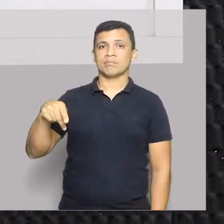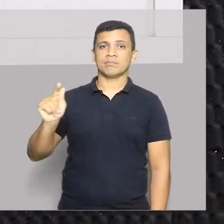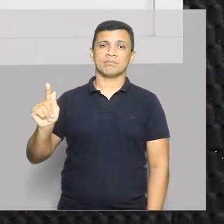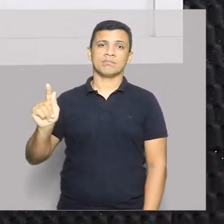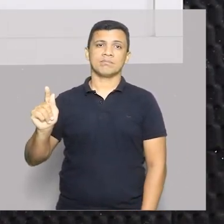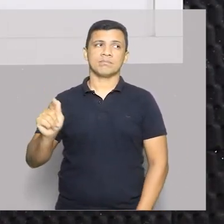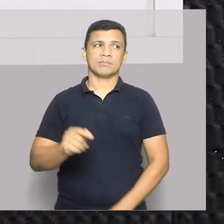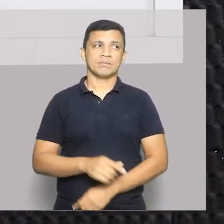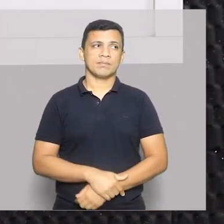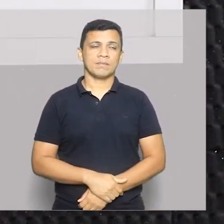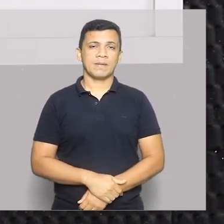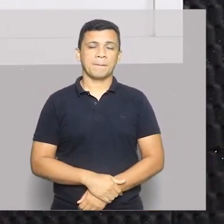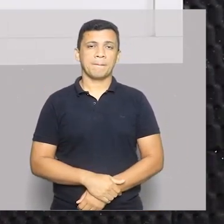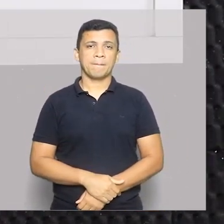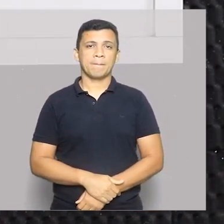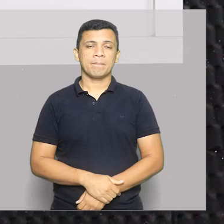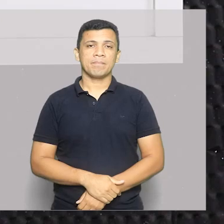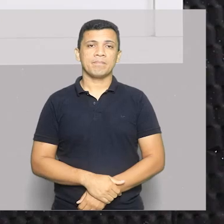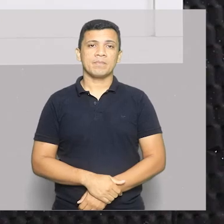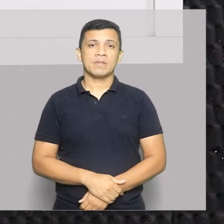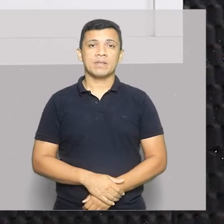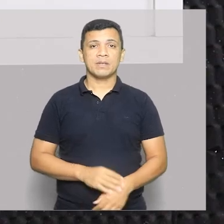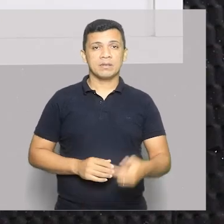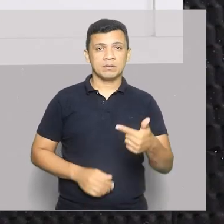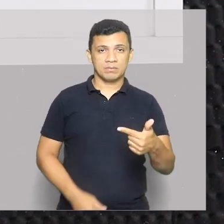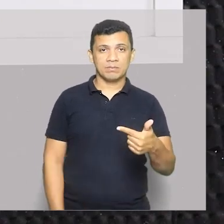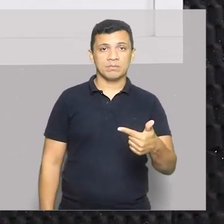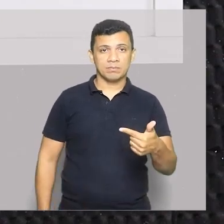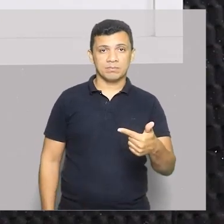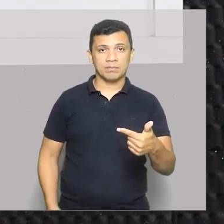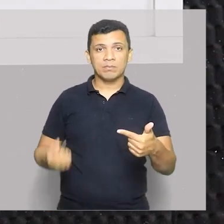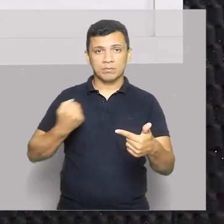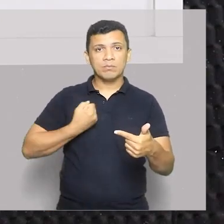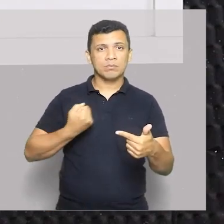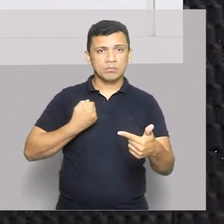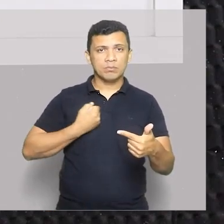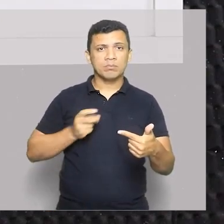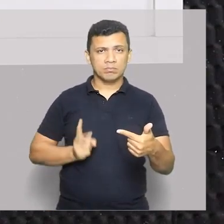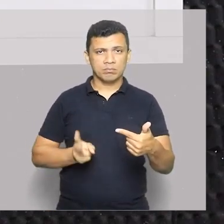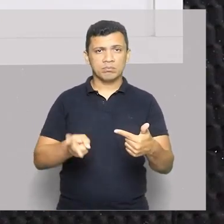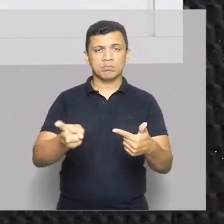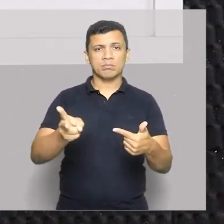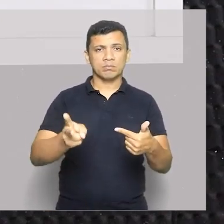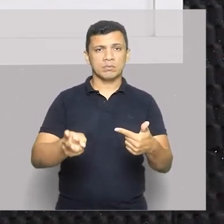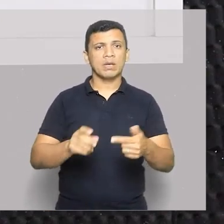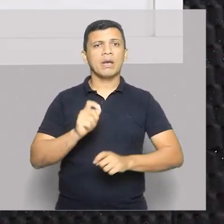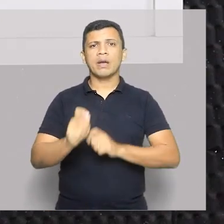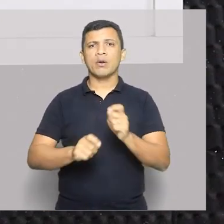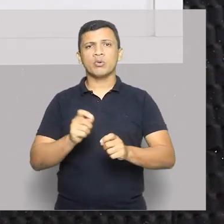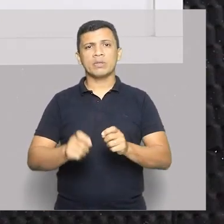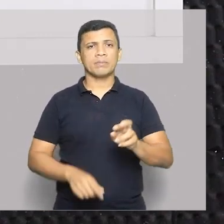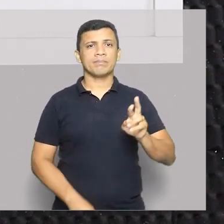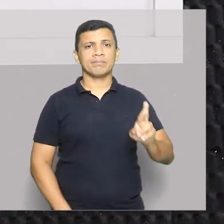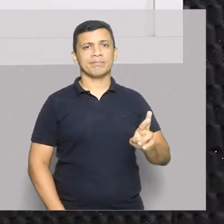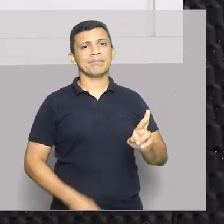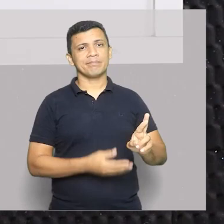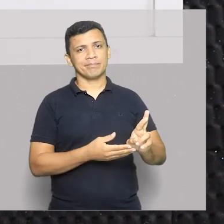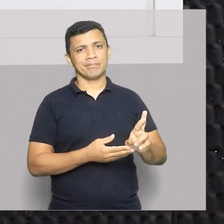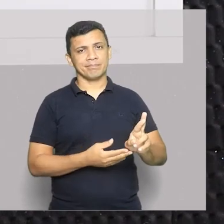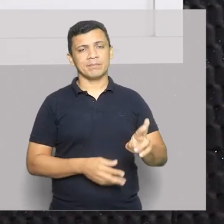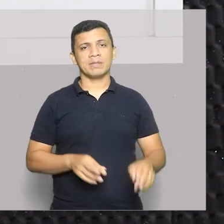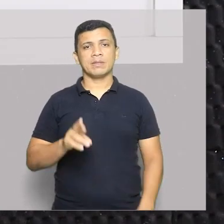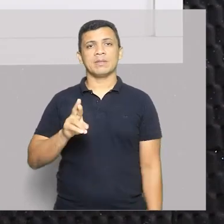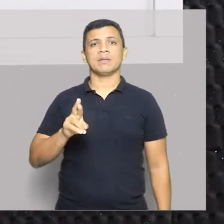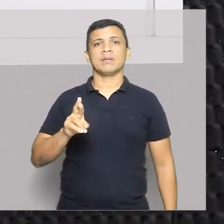Esse 2 aqui, esse valor constante aqui, ó, ele recebe o nome de razão. É a